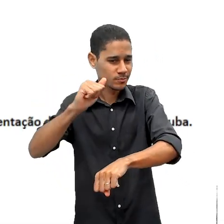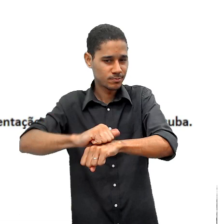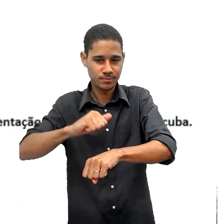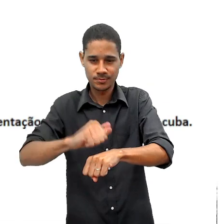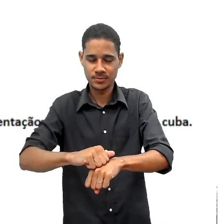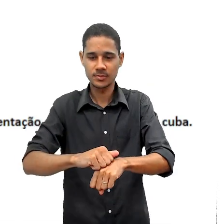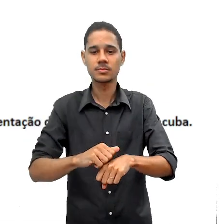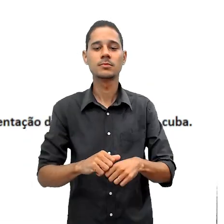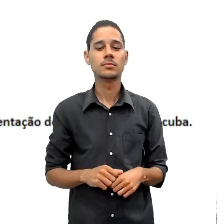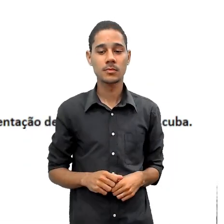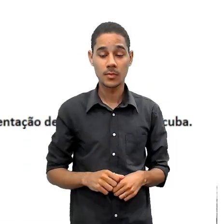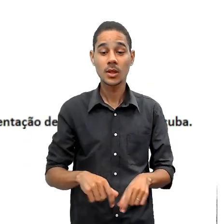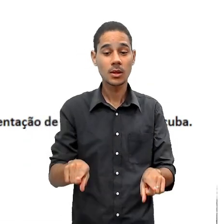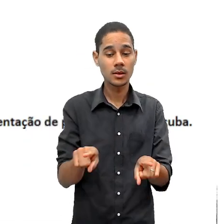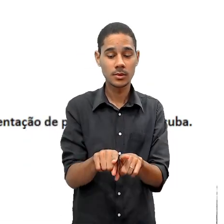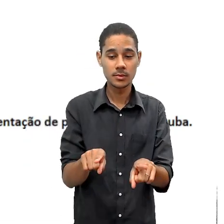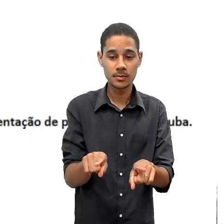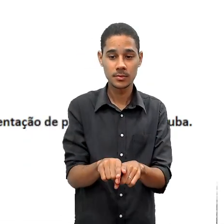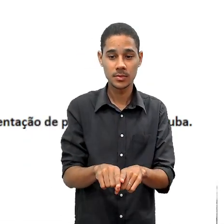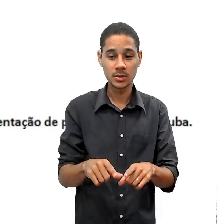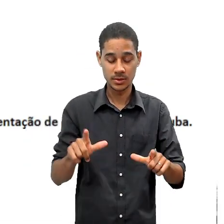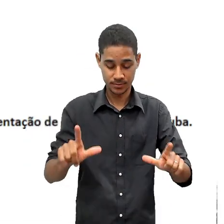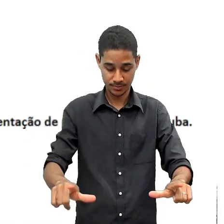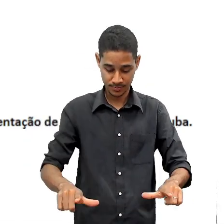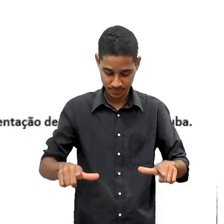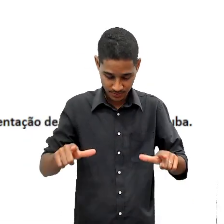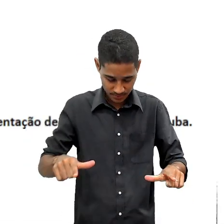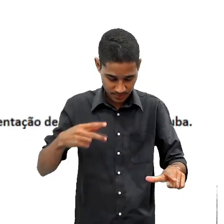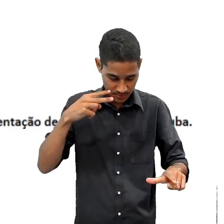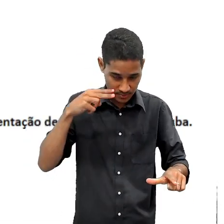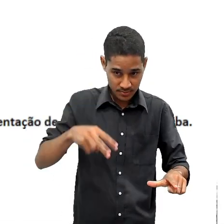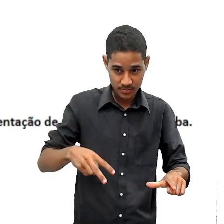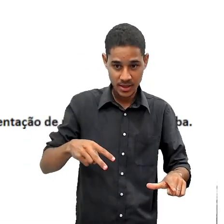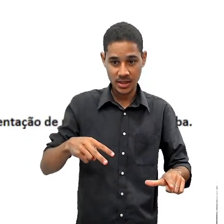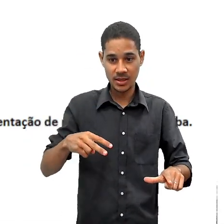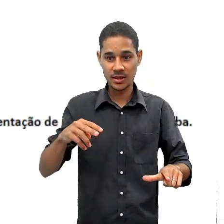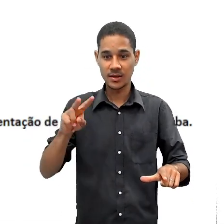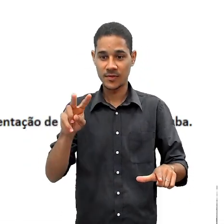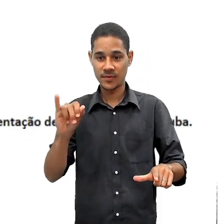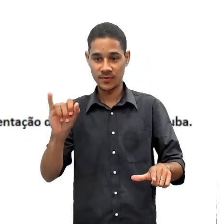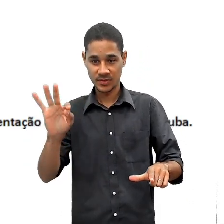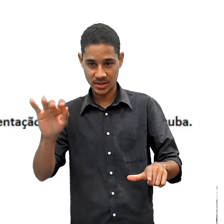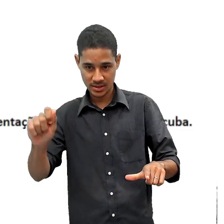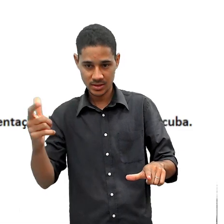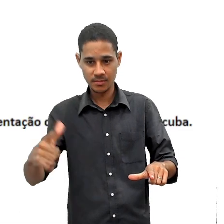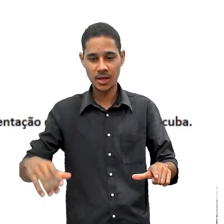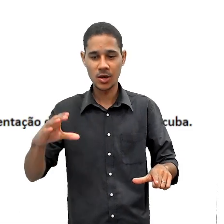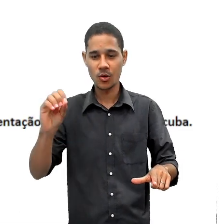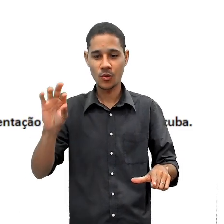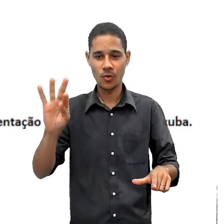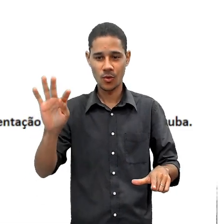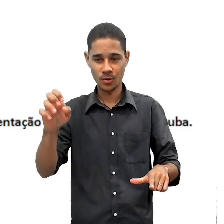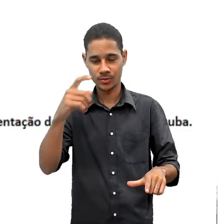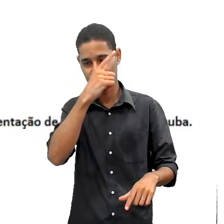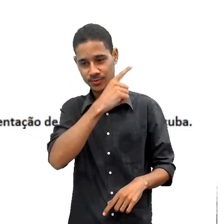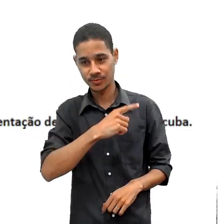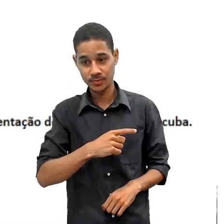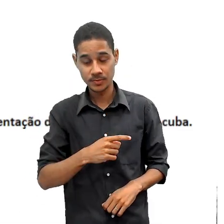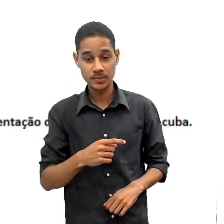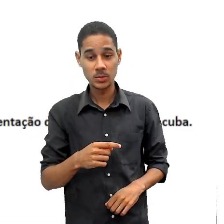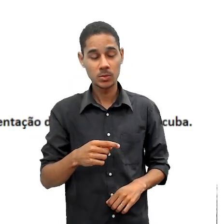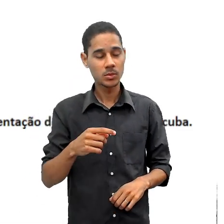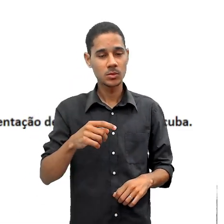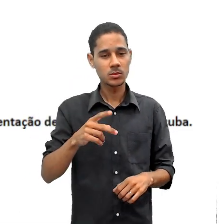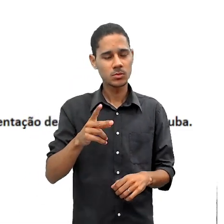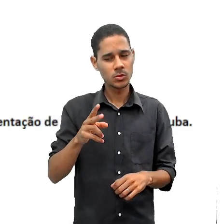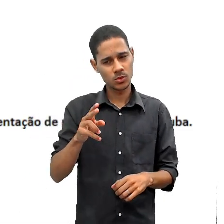Né? E a gente tem também planta baixa, vista e corte. Né? Geralmente os lavatórios